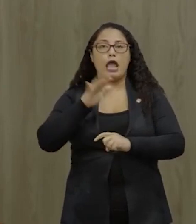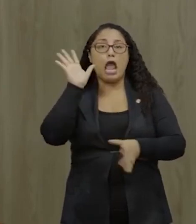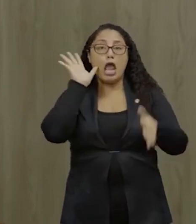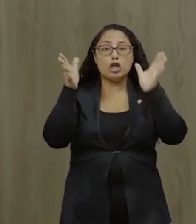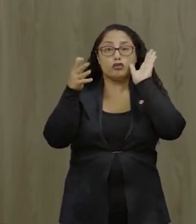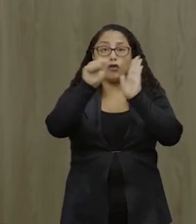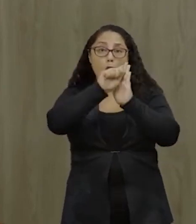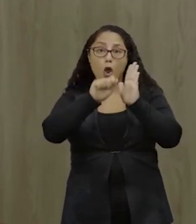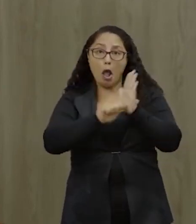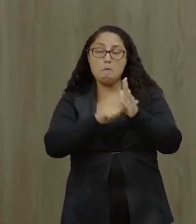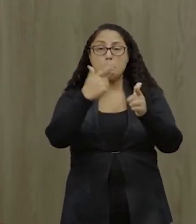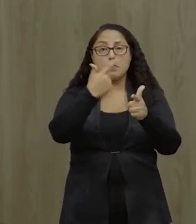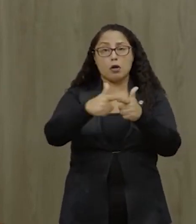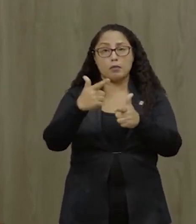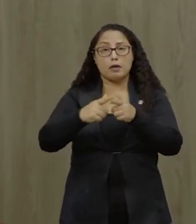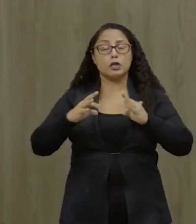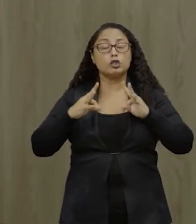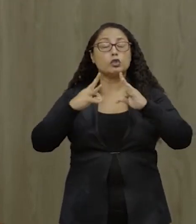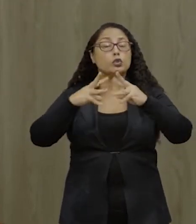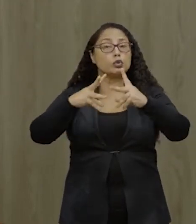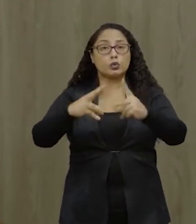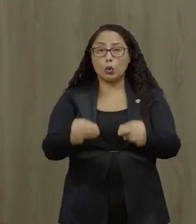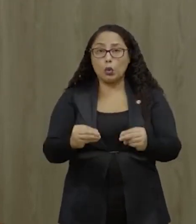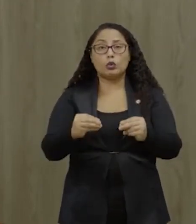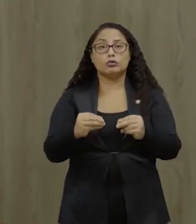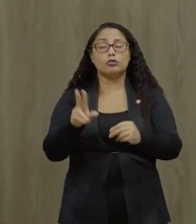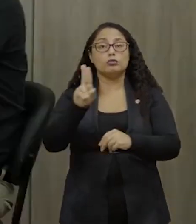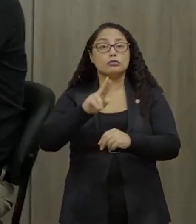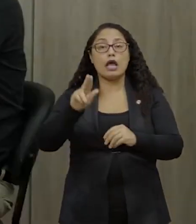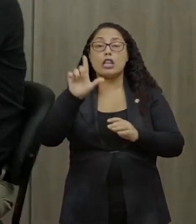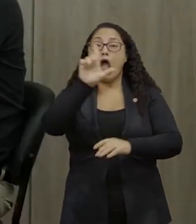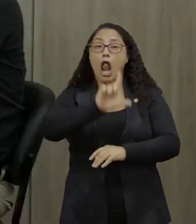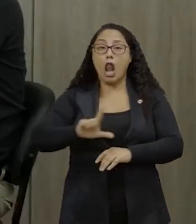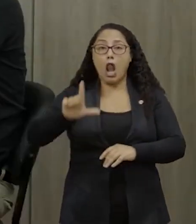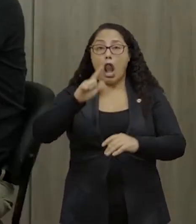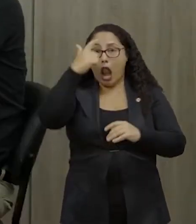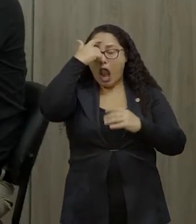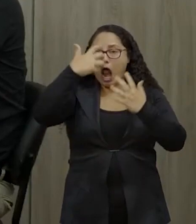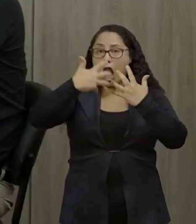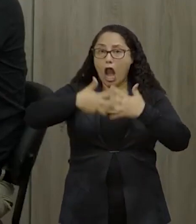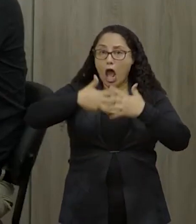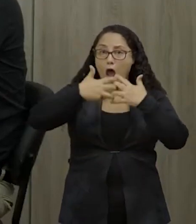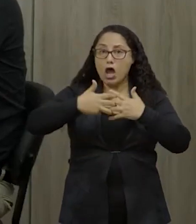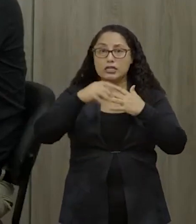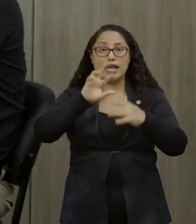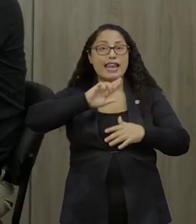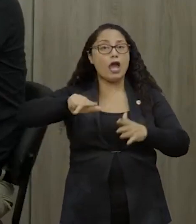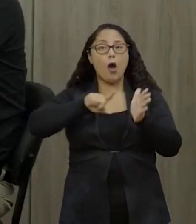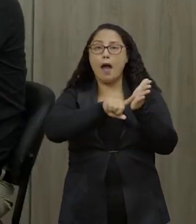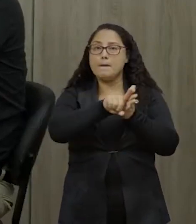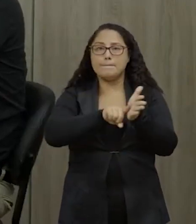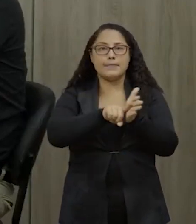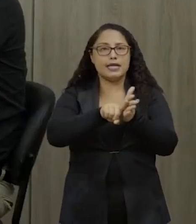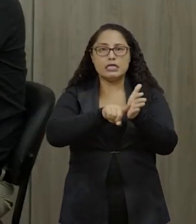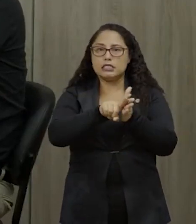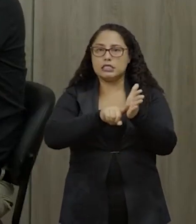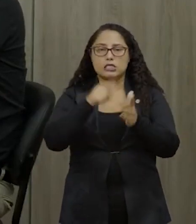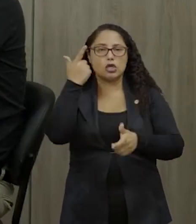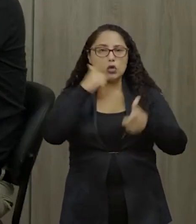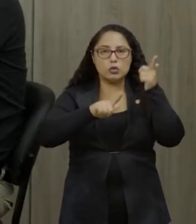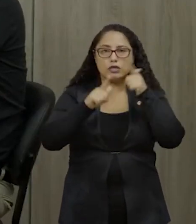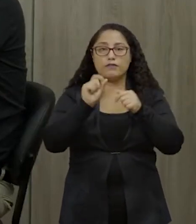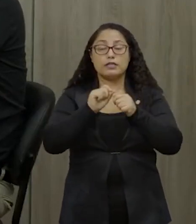resolver os algoritmos, os problemas todos ali, usando a lógica mesmo da nossa cabeça e não a pesquisa que a gente conseguiu.